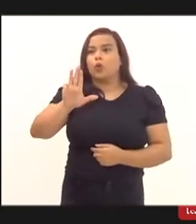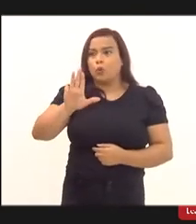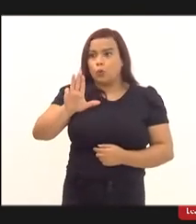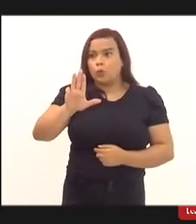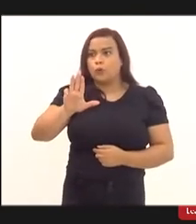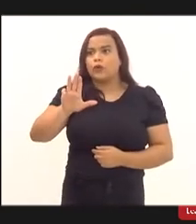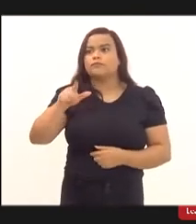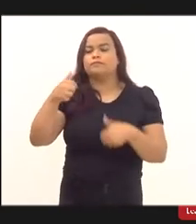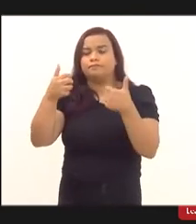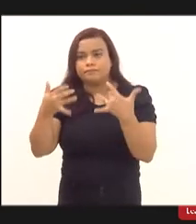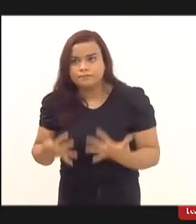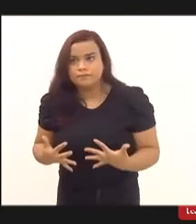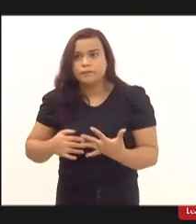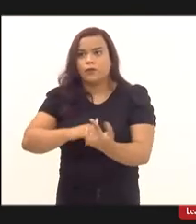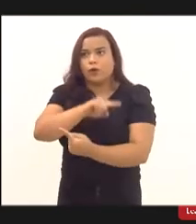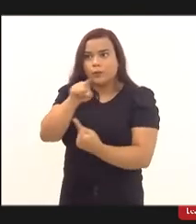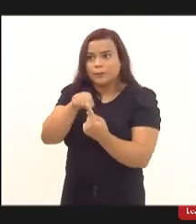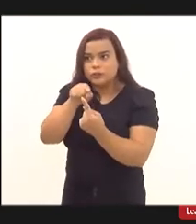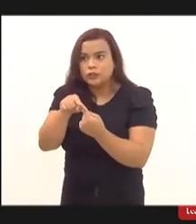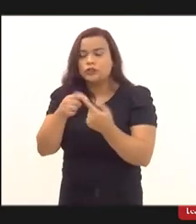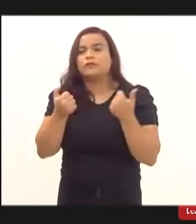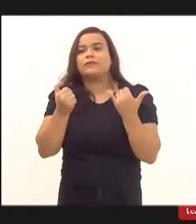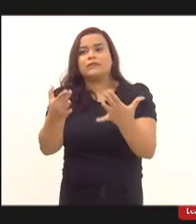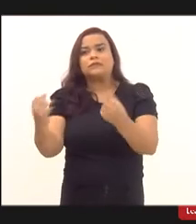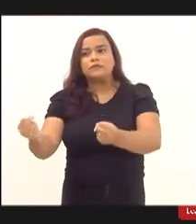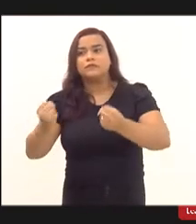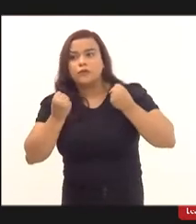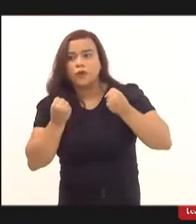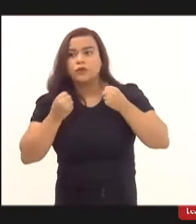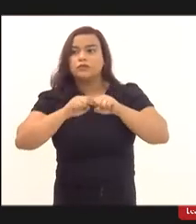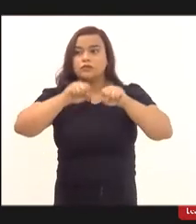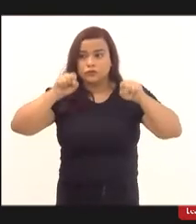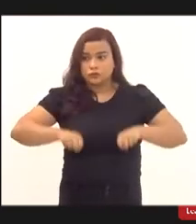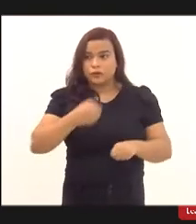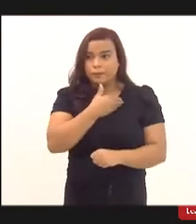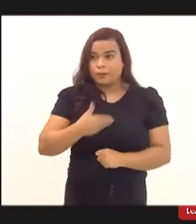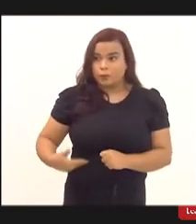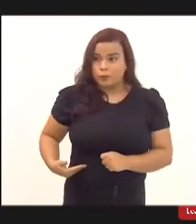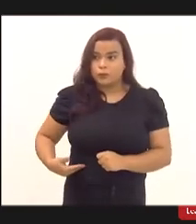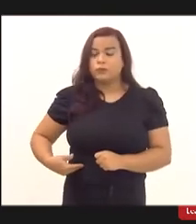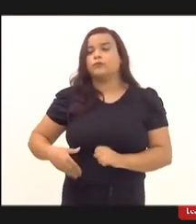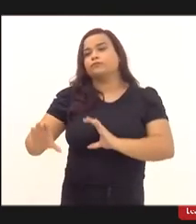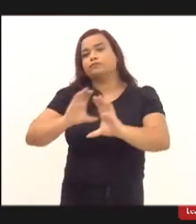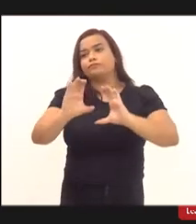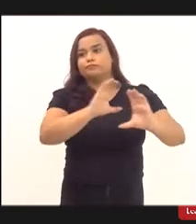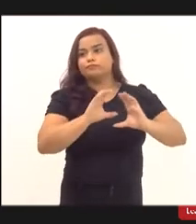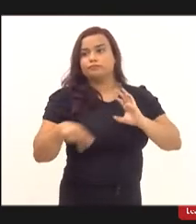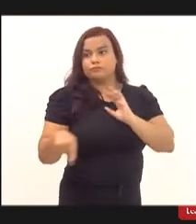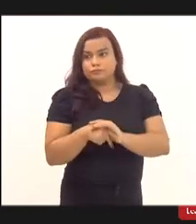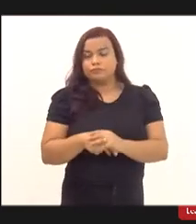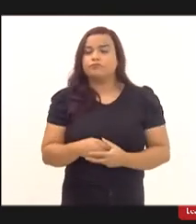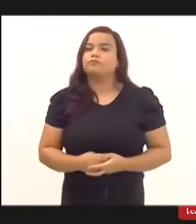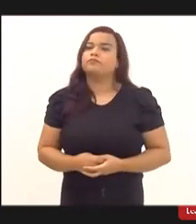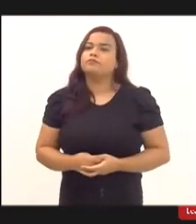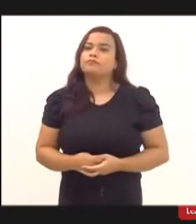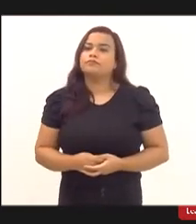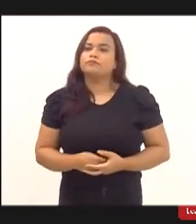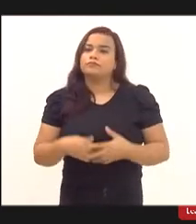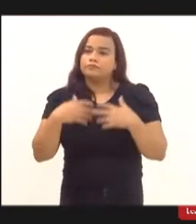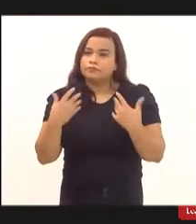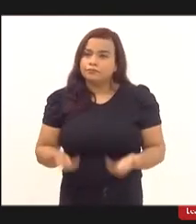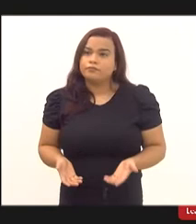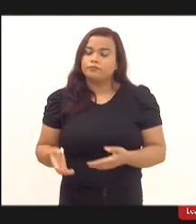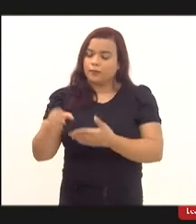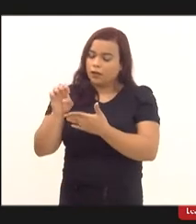abre aspa fortalecer o sistema público de comunicação a